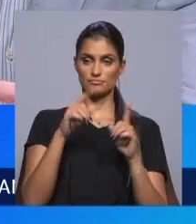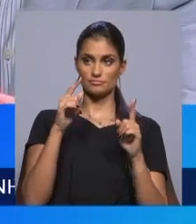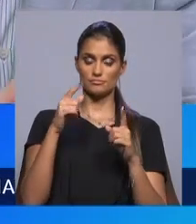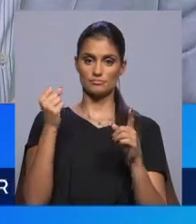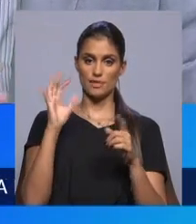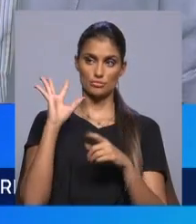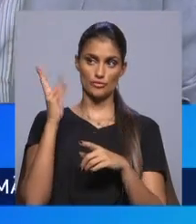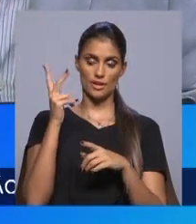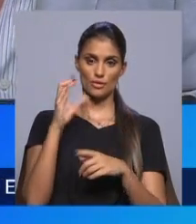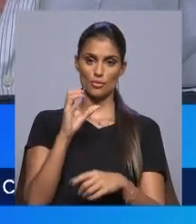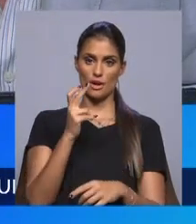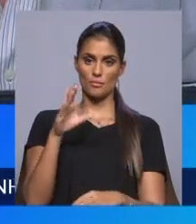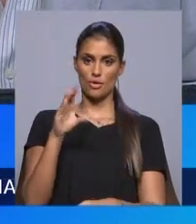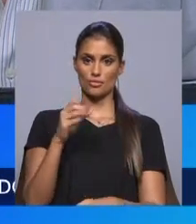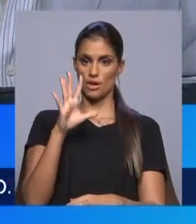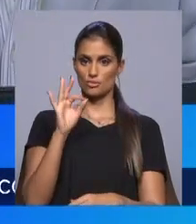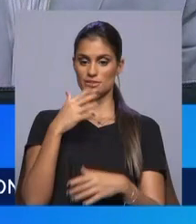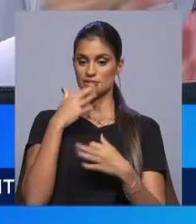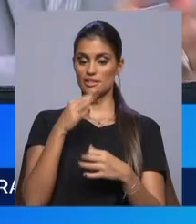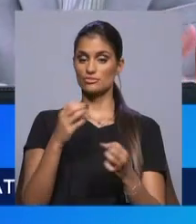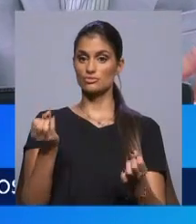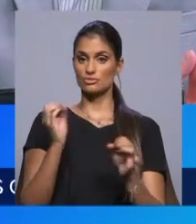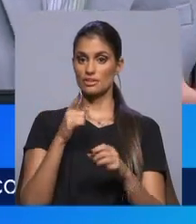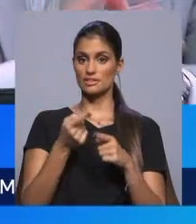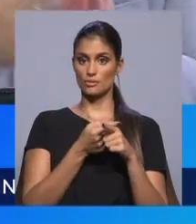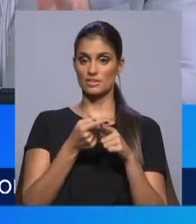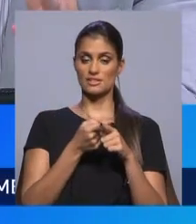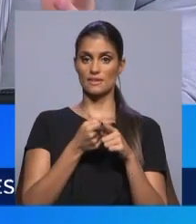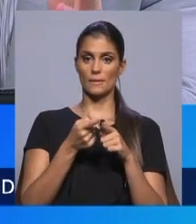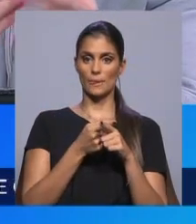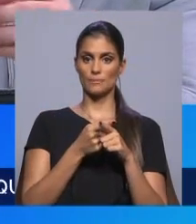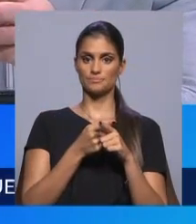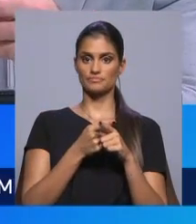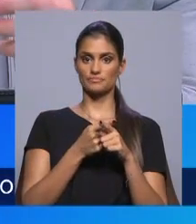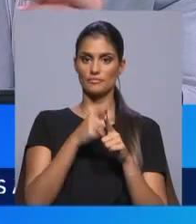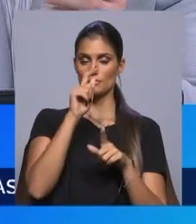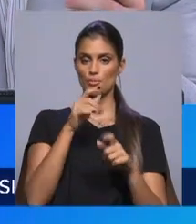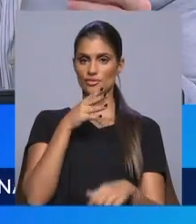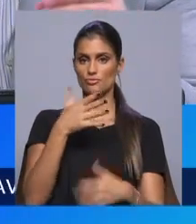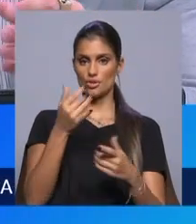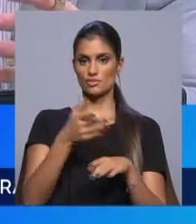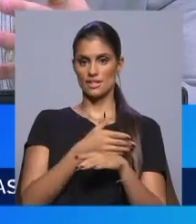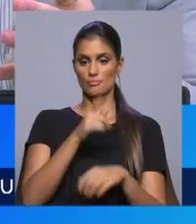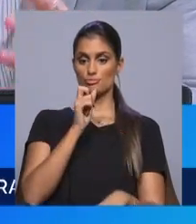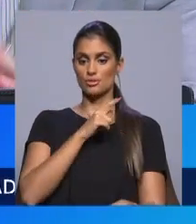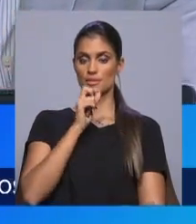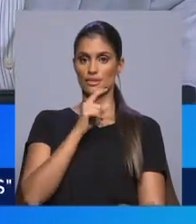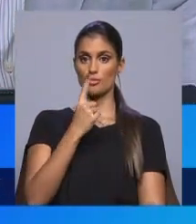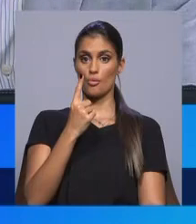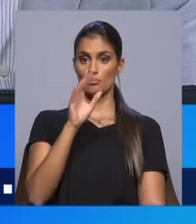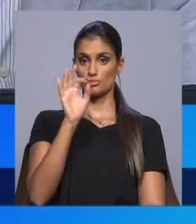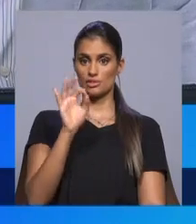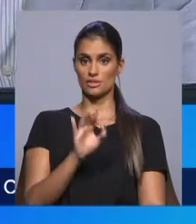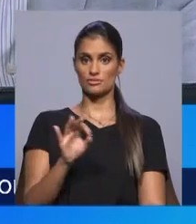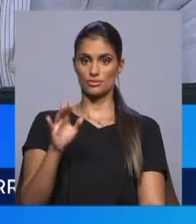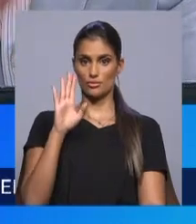aquele carbono 14. Mas nós não temos certezas disso. E é isso que é interessante. Os astrónomos dizem que no próximo século há uma probabilidade de 1%.